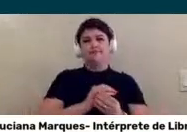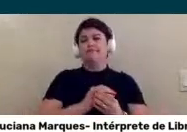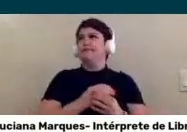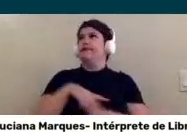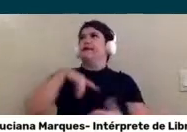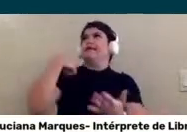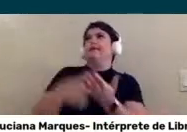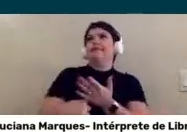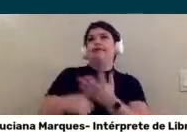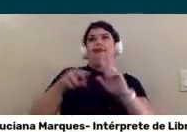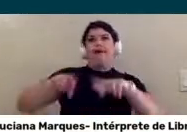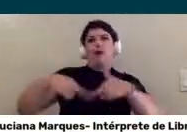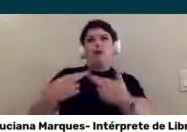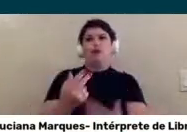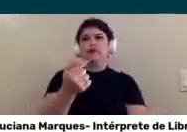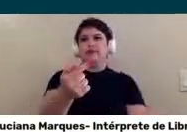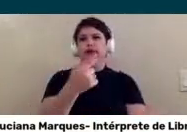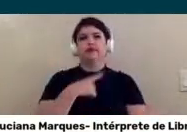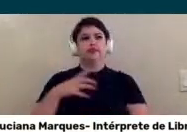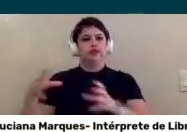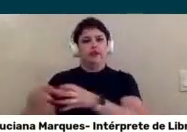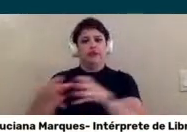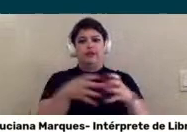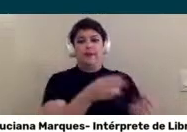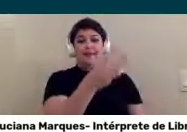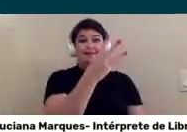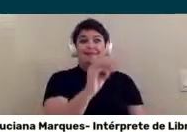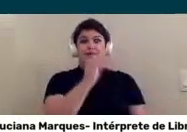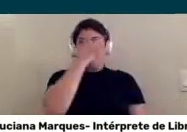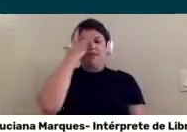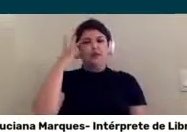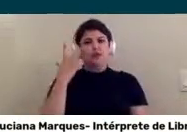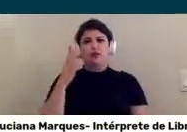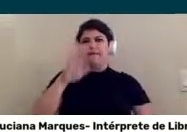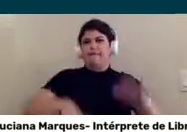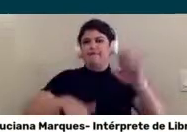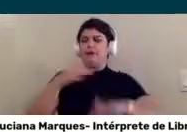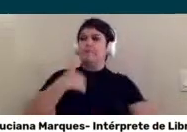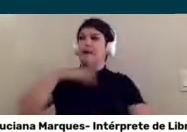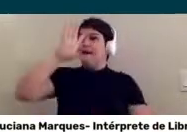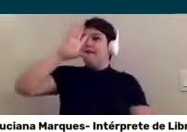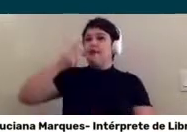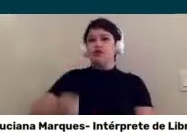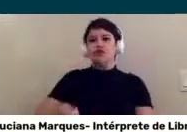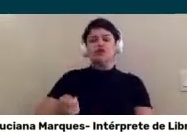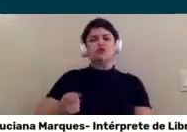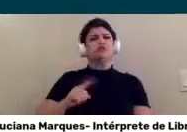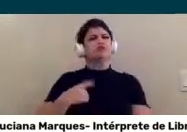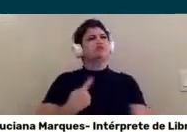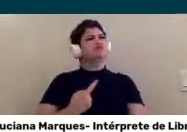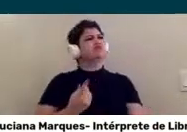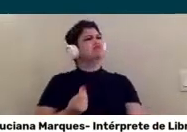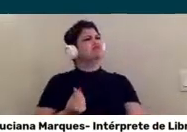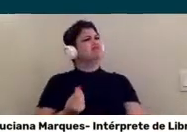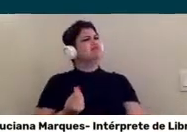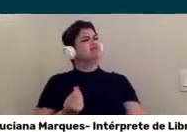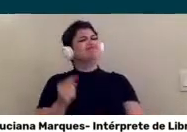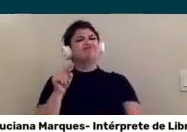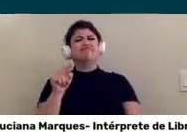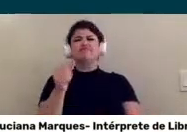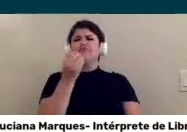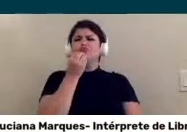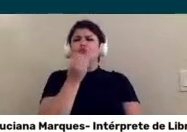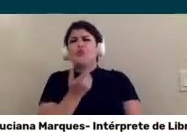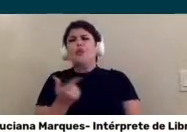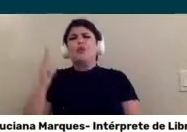7 reuniões envolvendo 5 equipes, 30 pessoas, né, para tomar uma decisão. E a gente propôs que haveria poderia ter outra forma de